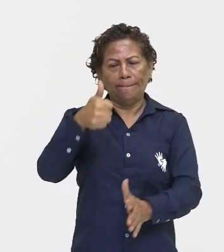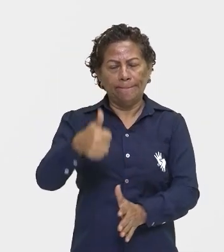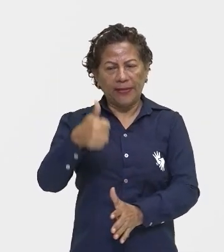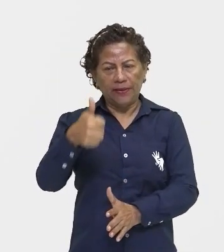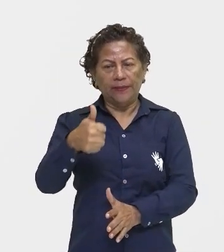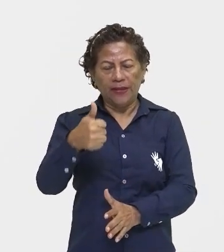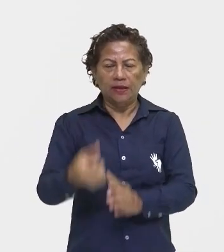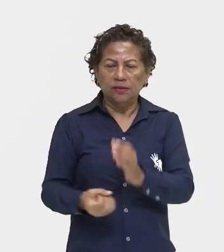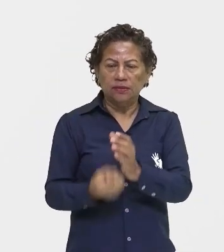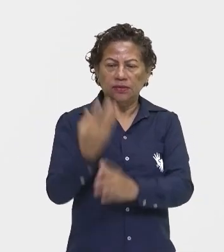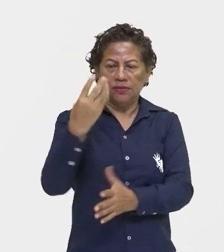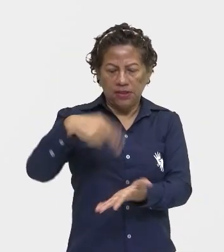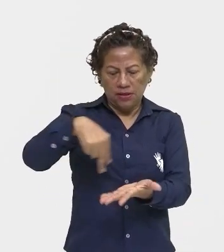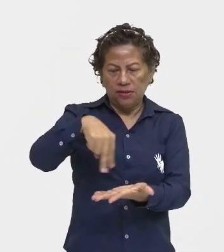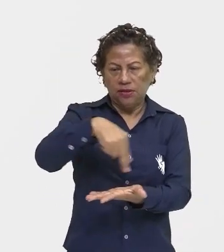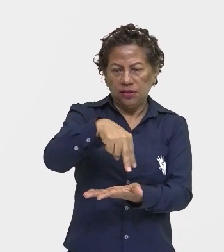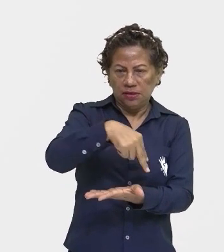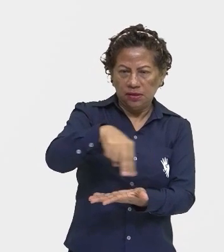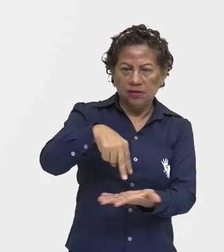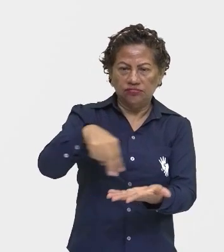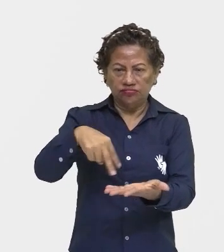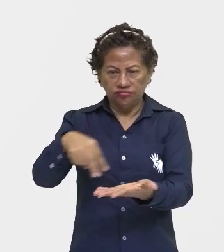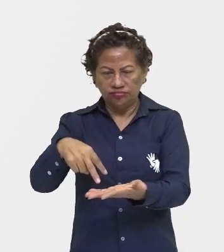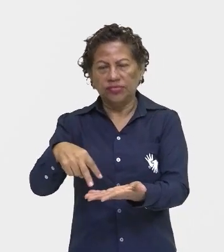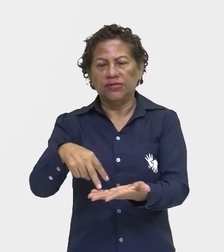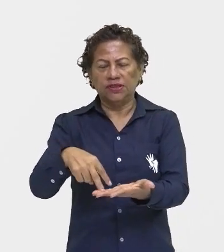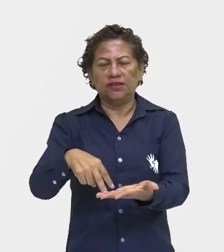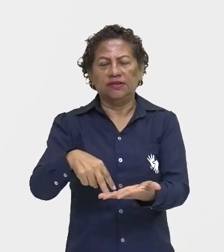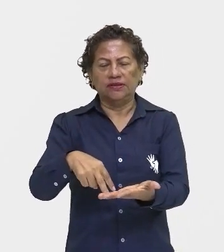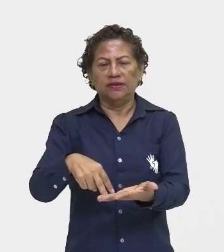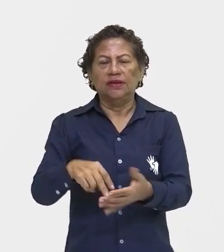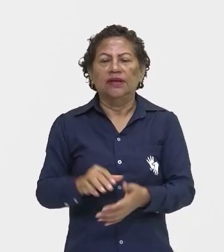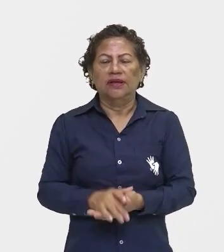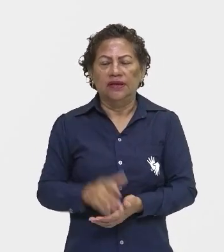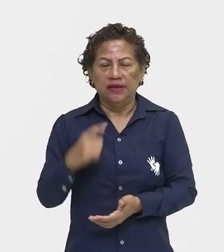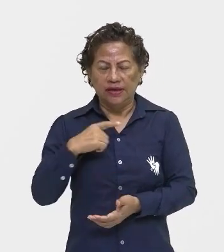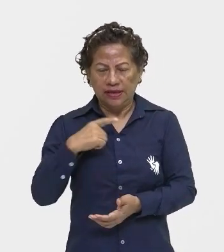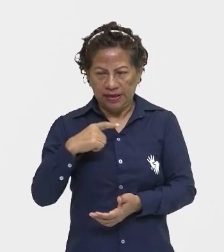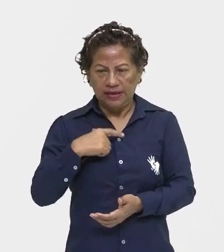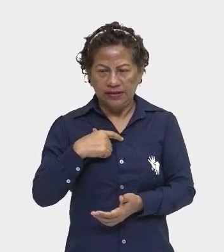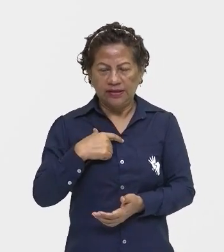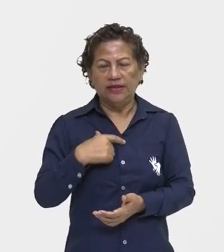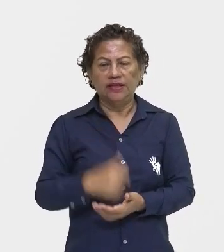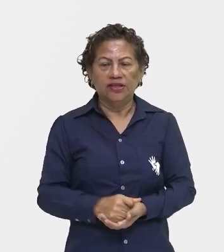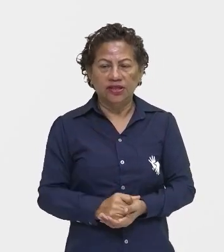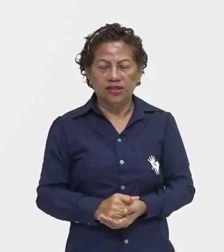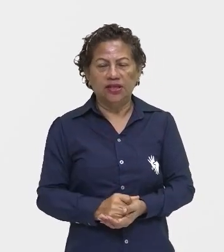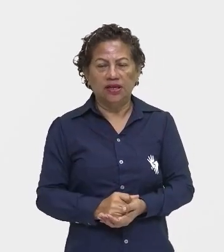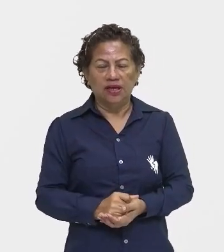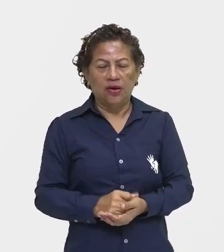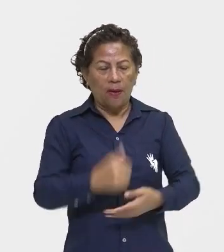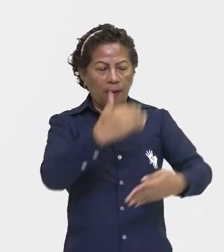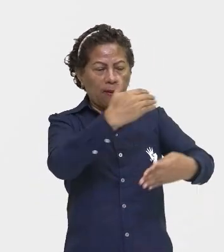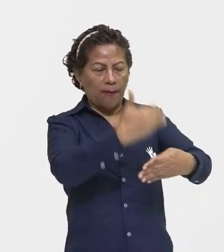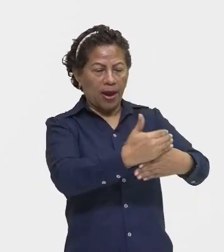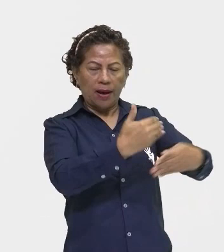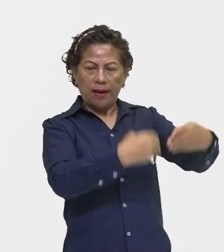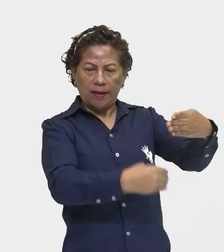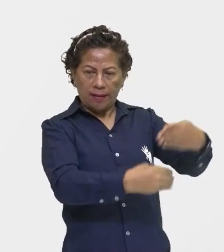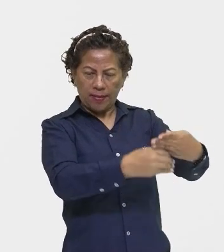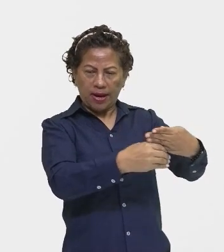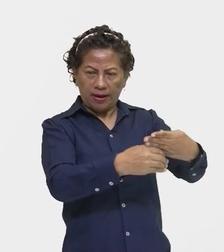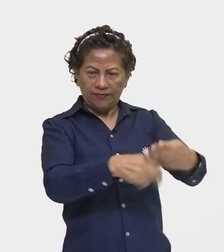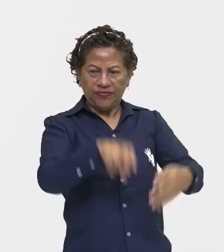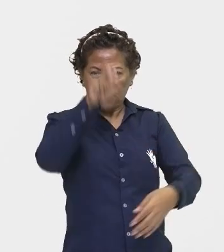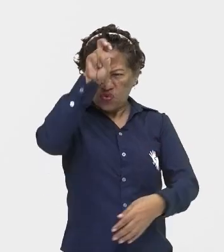do surgimento de danças em grupo estão gravadas em paredes e documentos no Egito Antigo, através